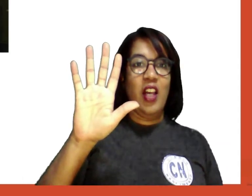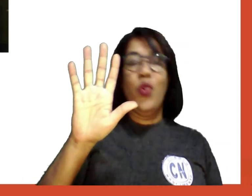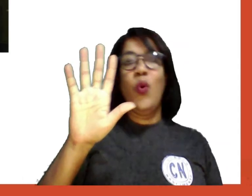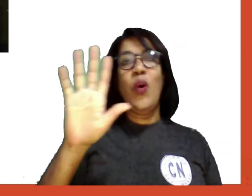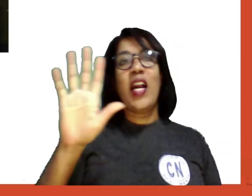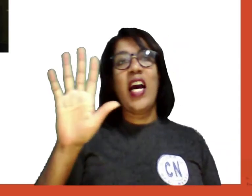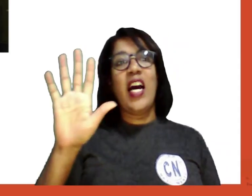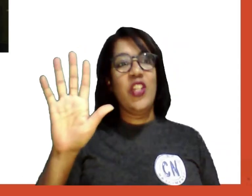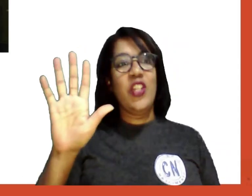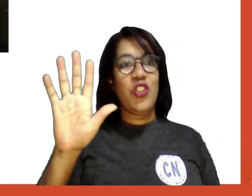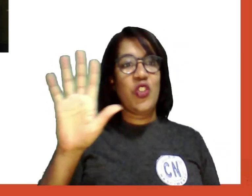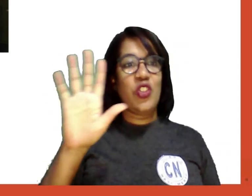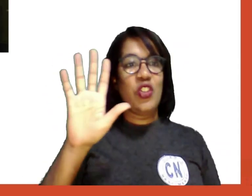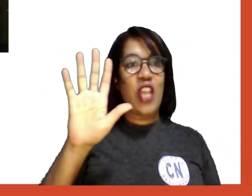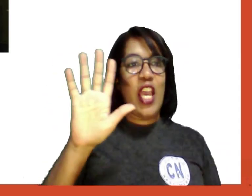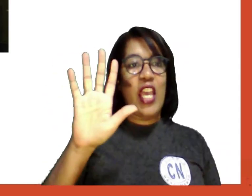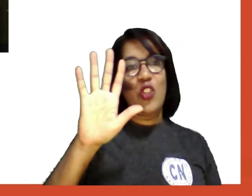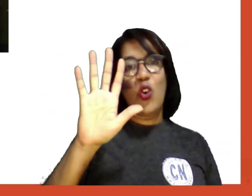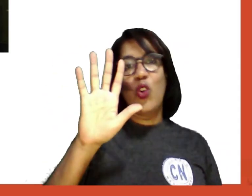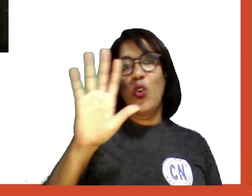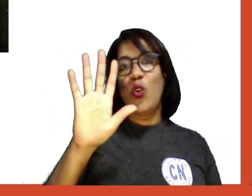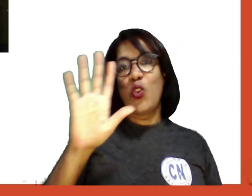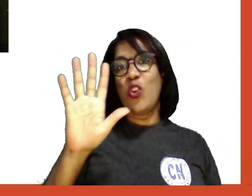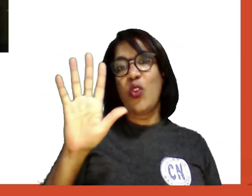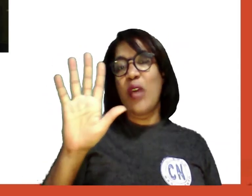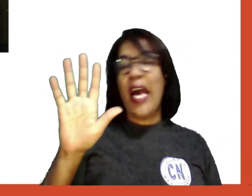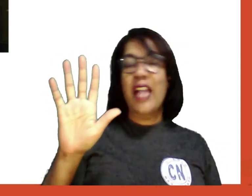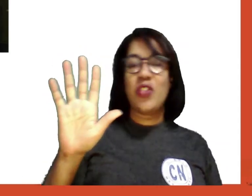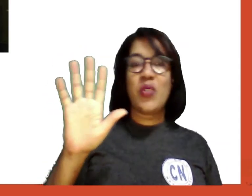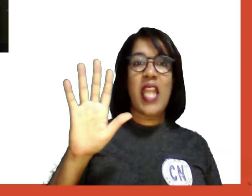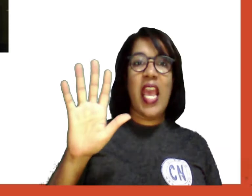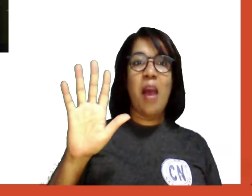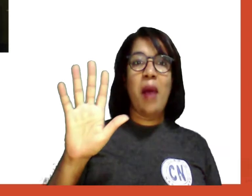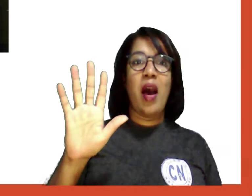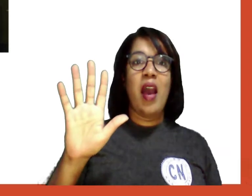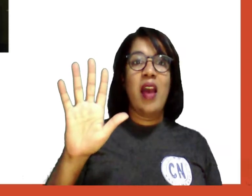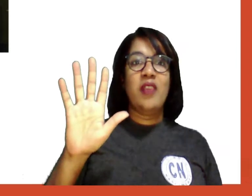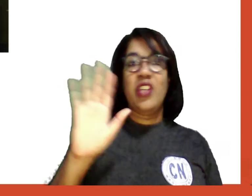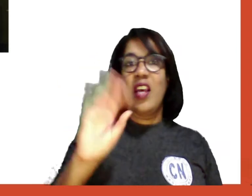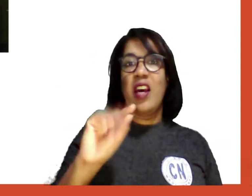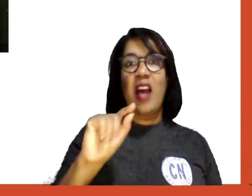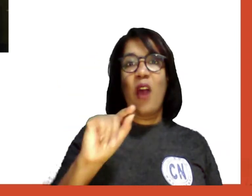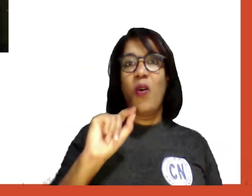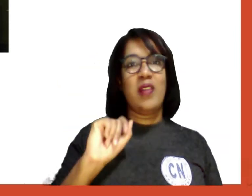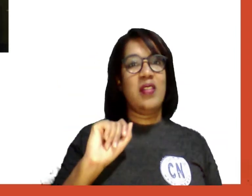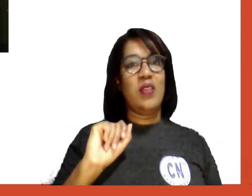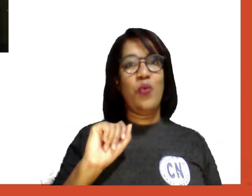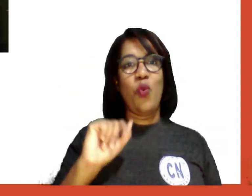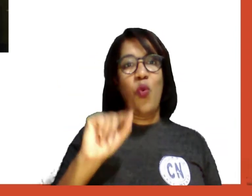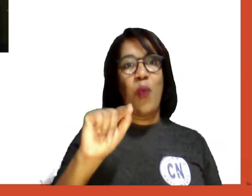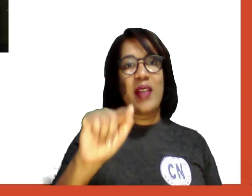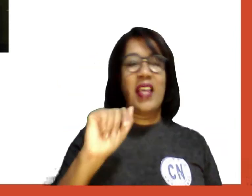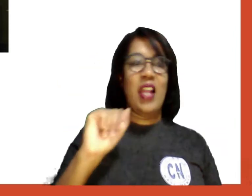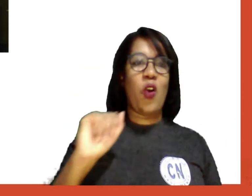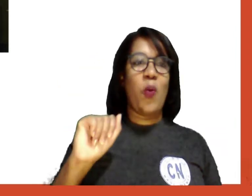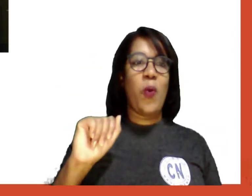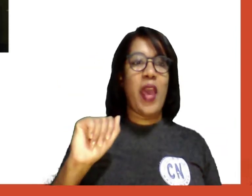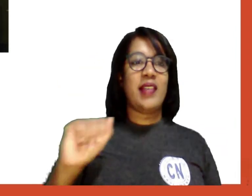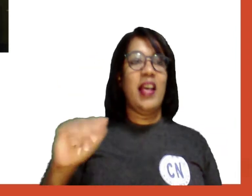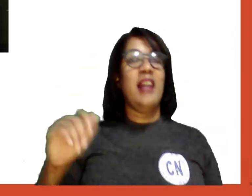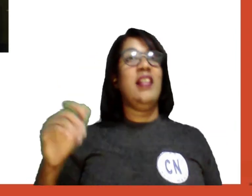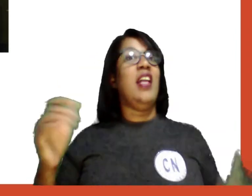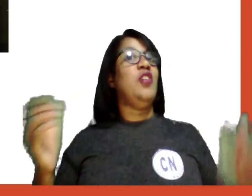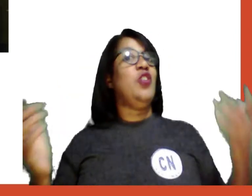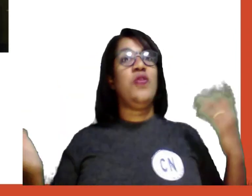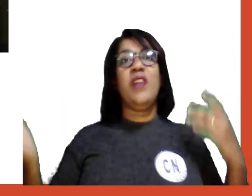né? Nunca antes, em todo a arte de cinema, tinha acontecido uma cena